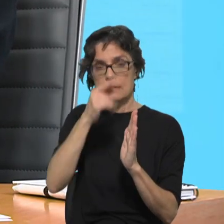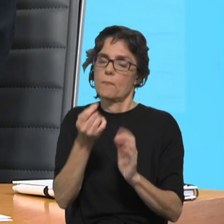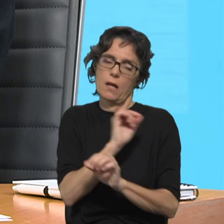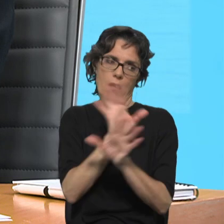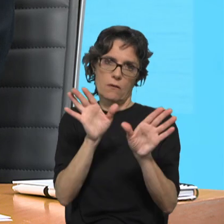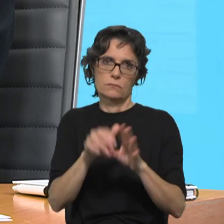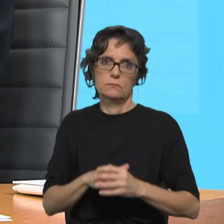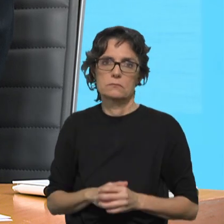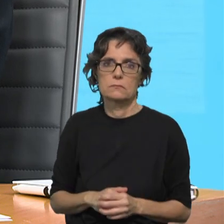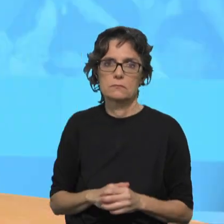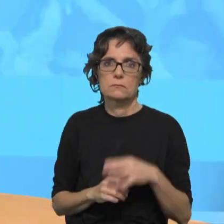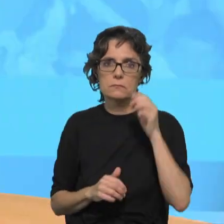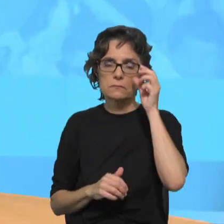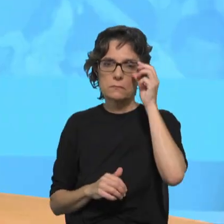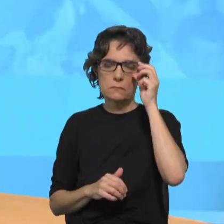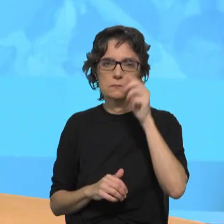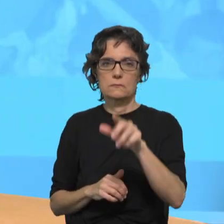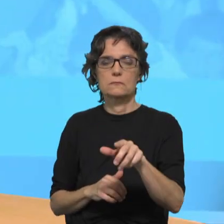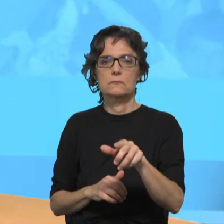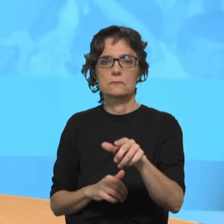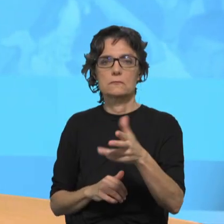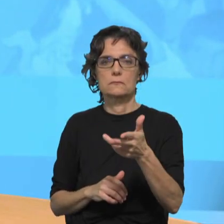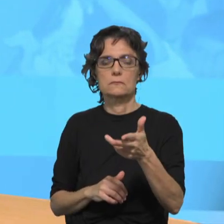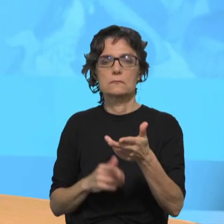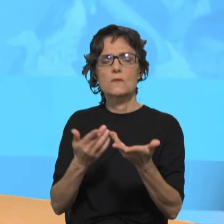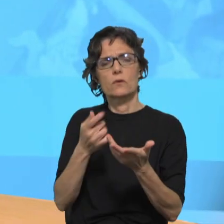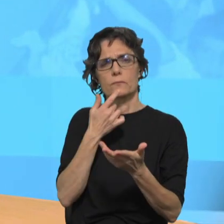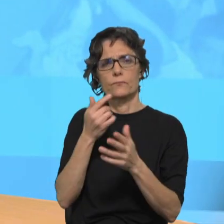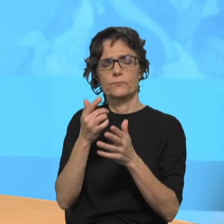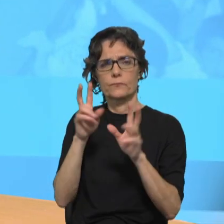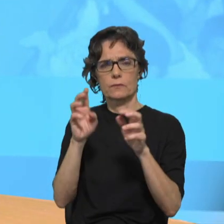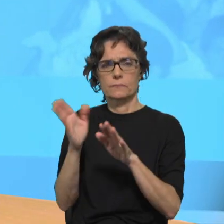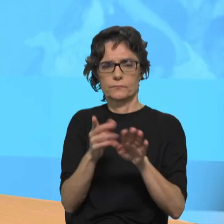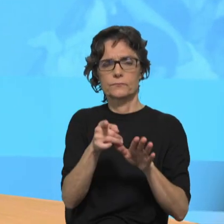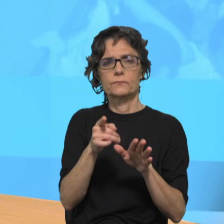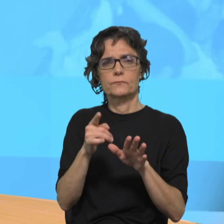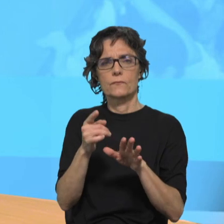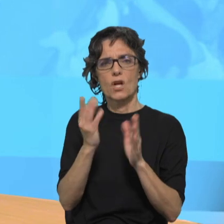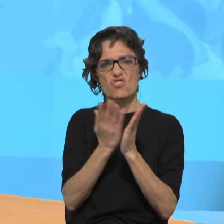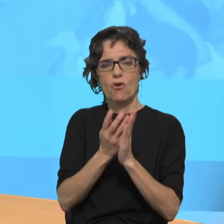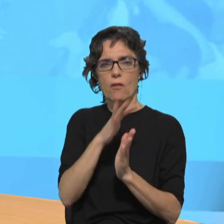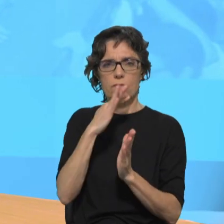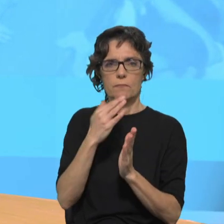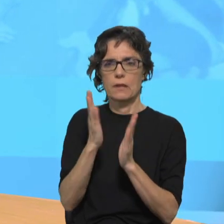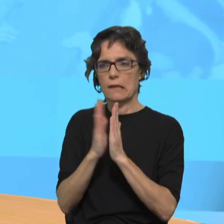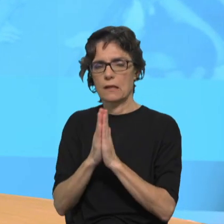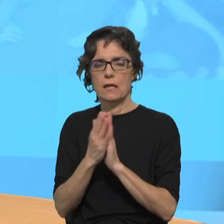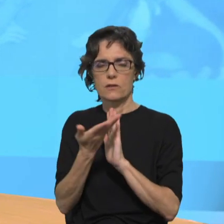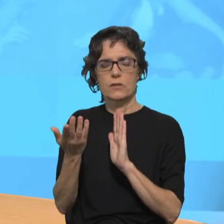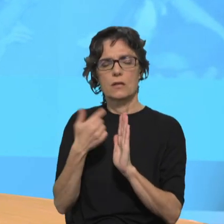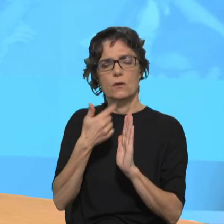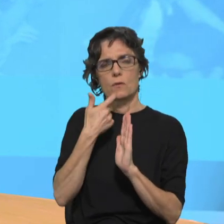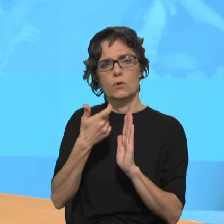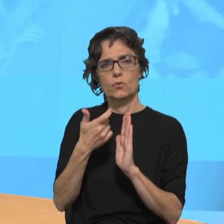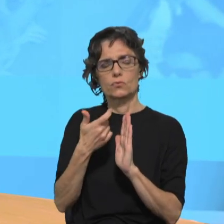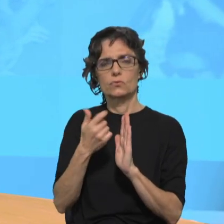dúvida. Perguntava-lhe, Manuel Coutinho, falámos da escola, enfim, do ambiente da igreja, da família. Qual o papel da